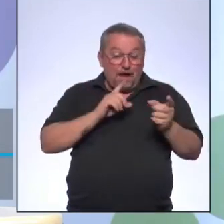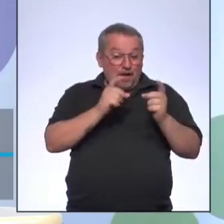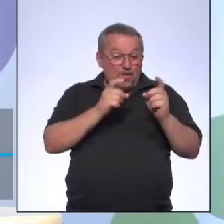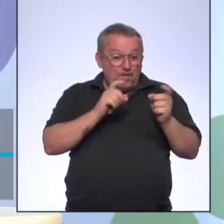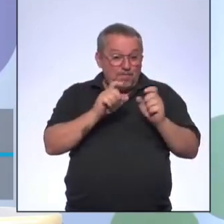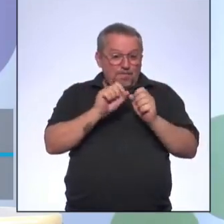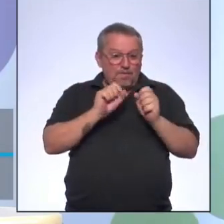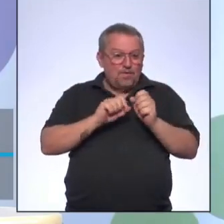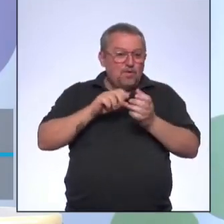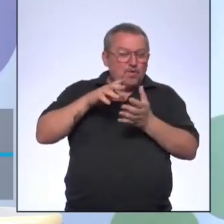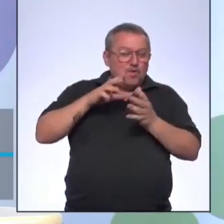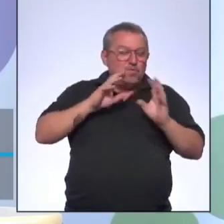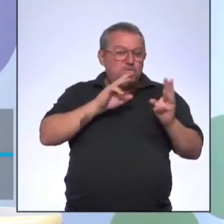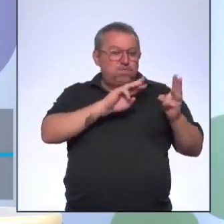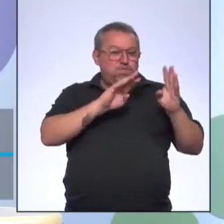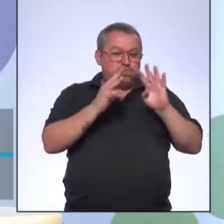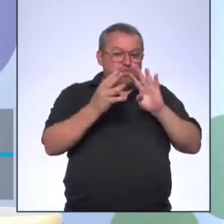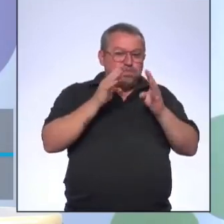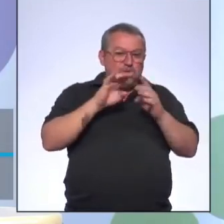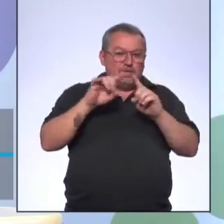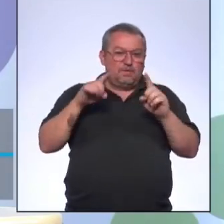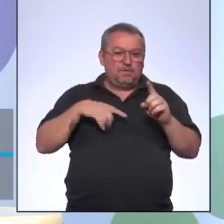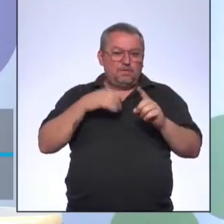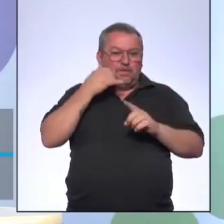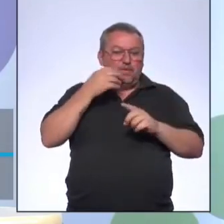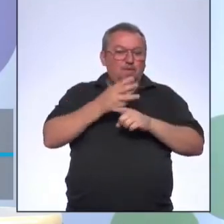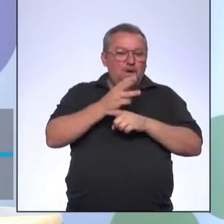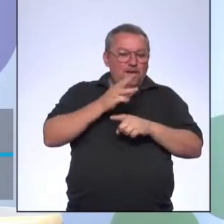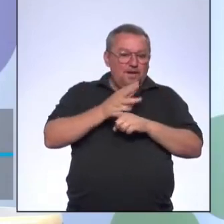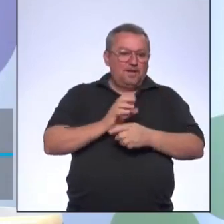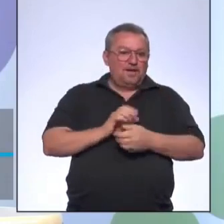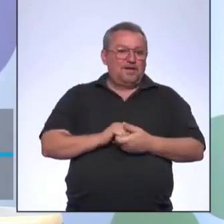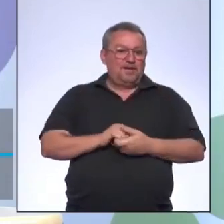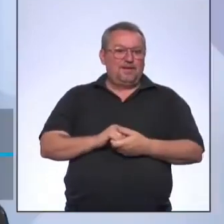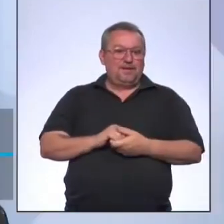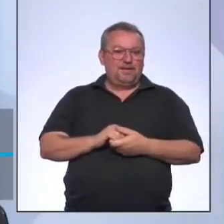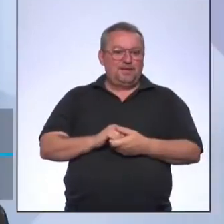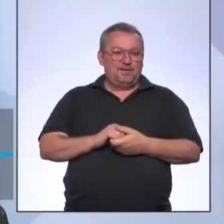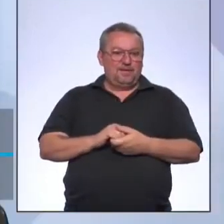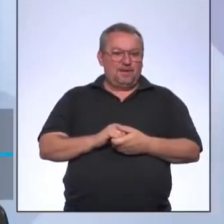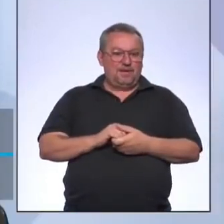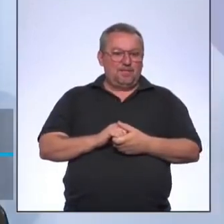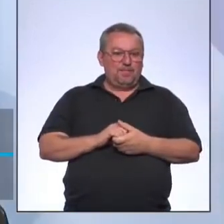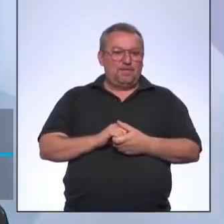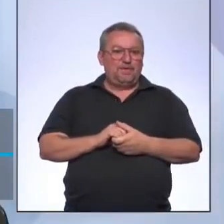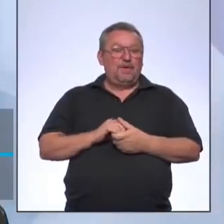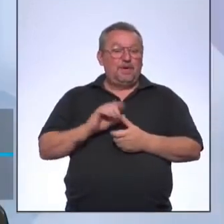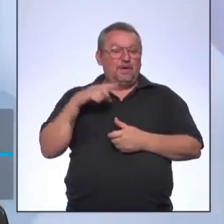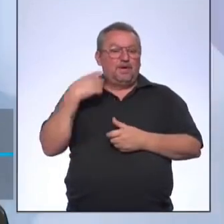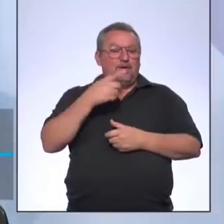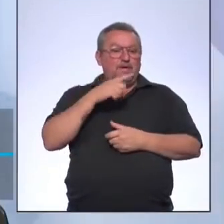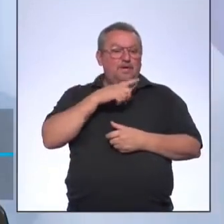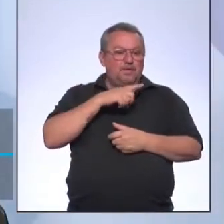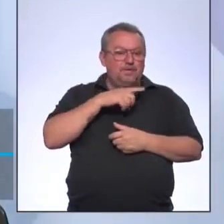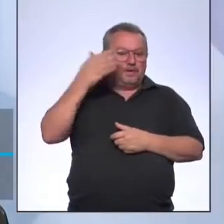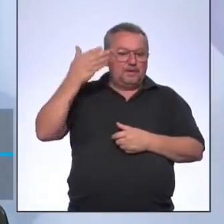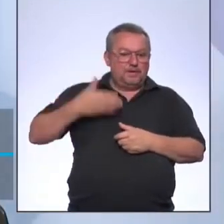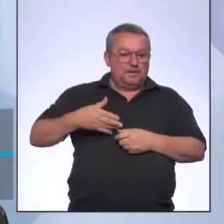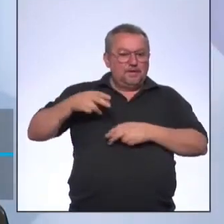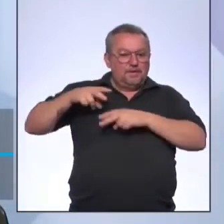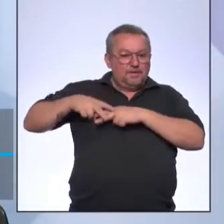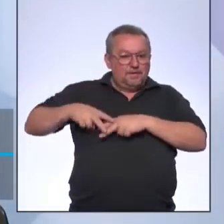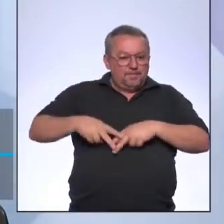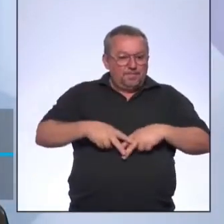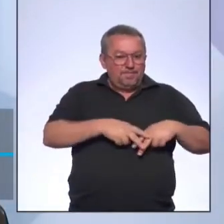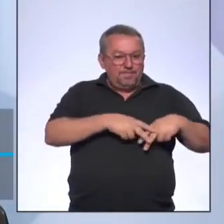dançar quadrilha. Se for dançar quadrilha, é só pela ligação de WhatsApp. Certinho? Ok, é isso mesmo. Nós estamos, assim, né, nos